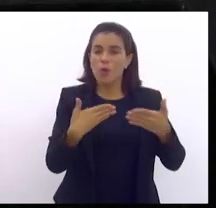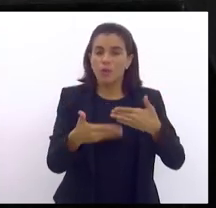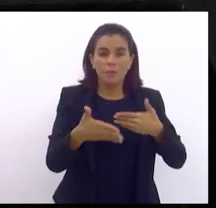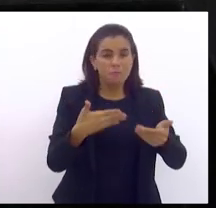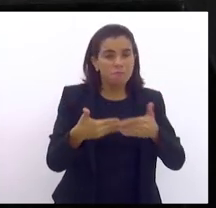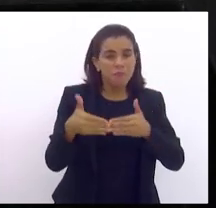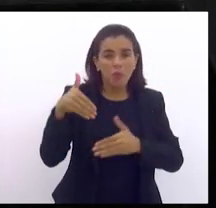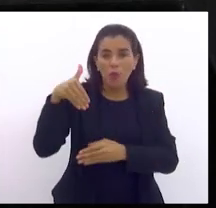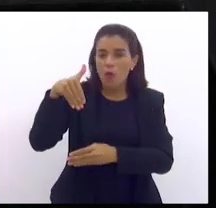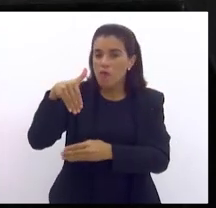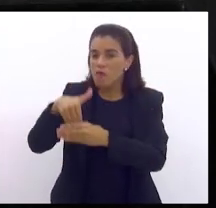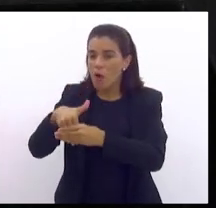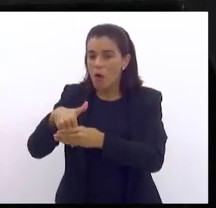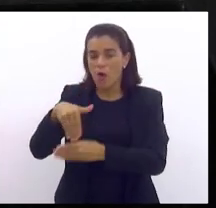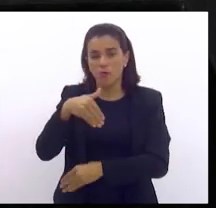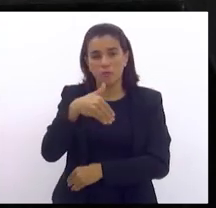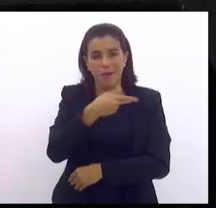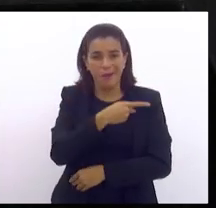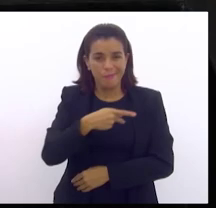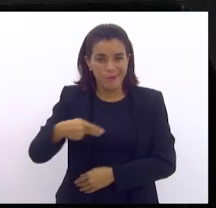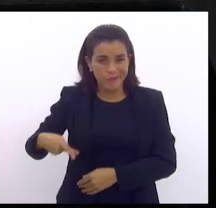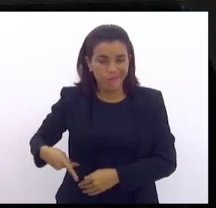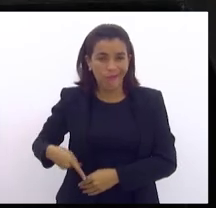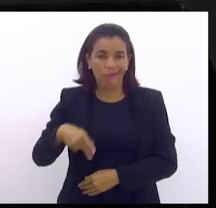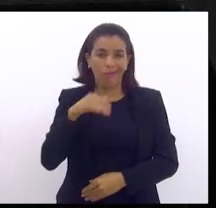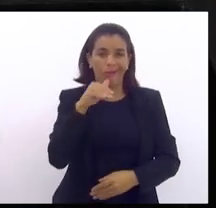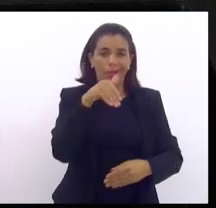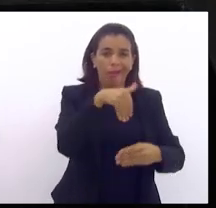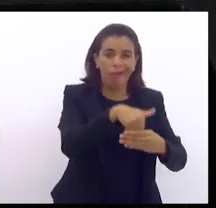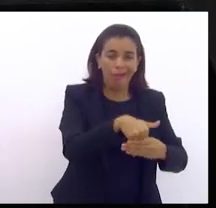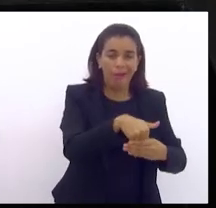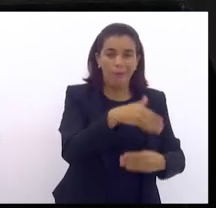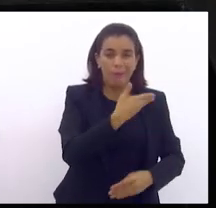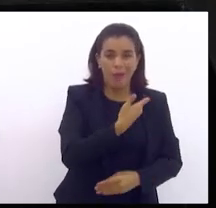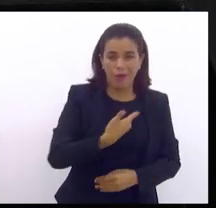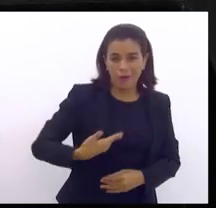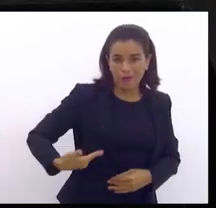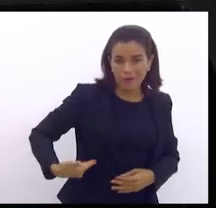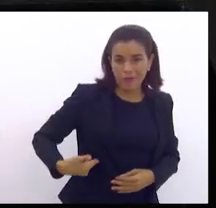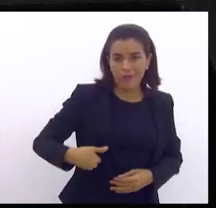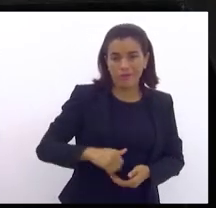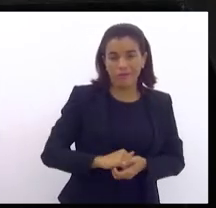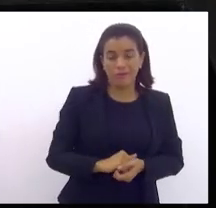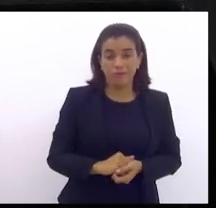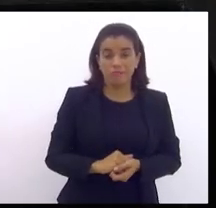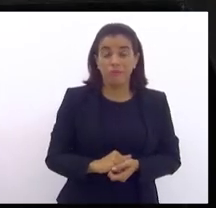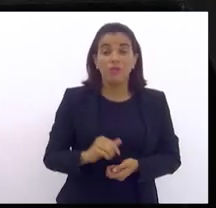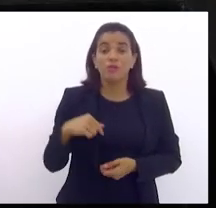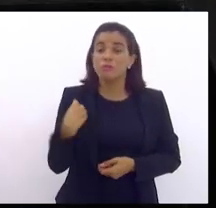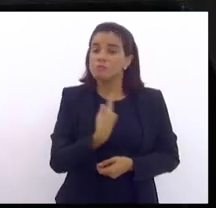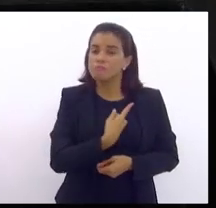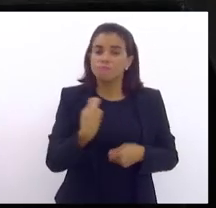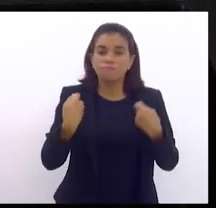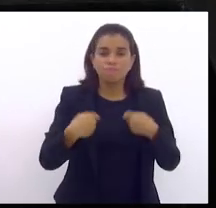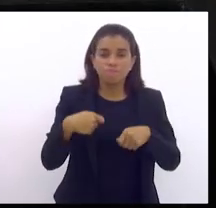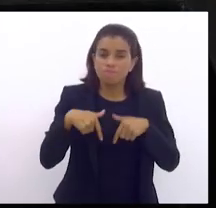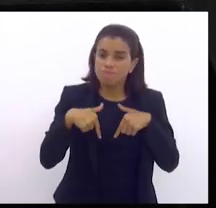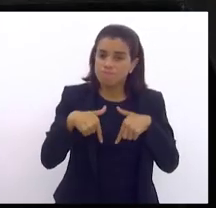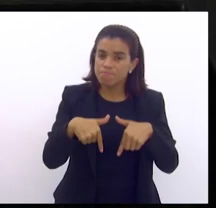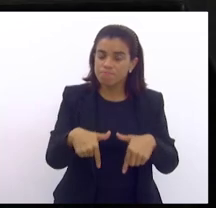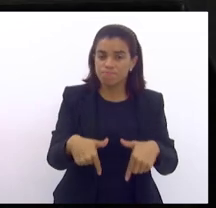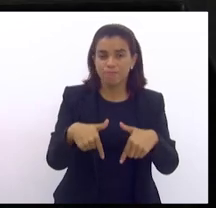voto que nós demos para presidente, para governador, o que nós precisamos fazer é